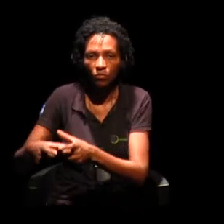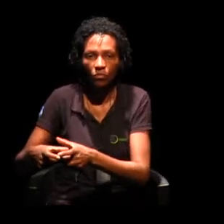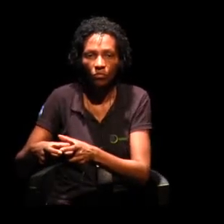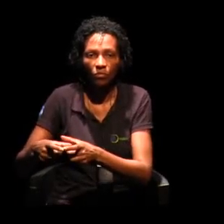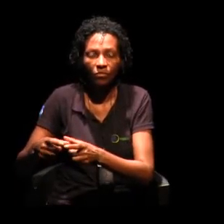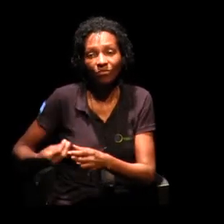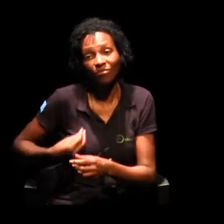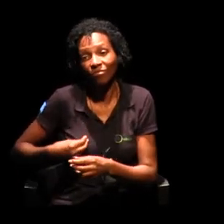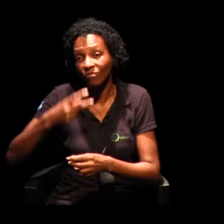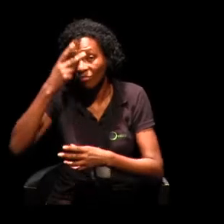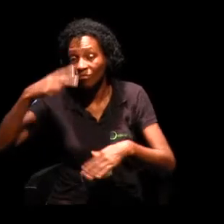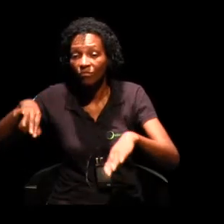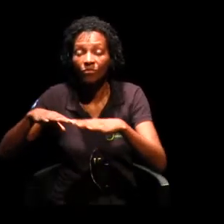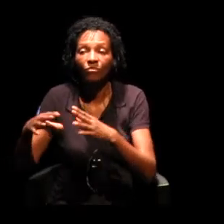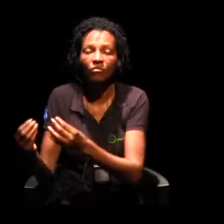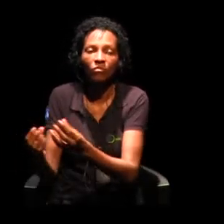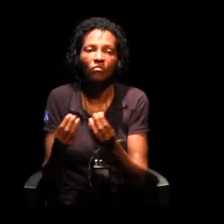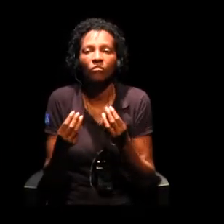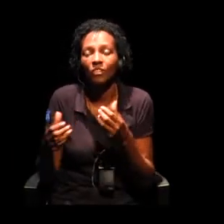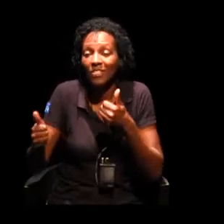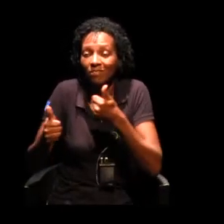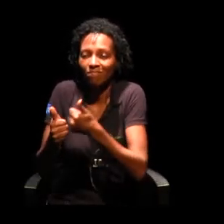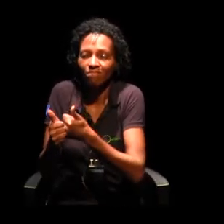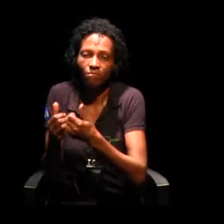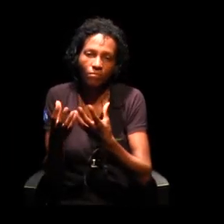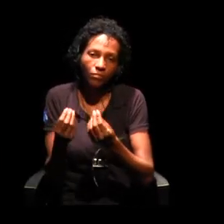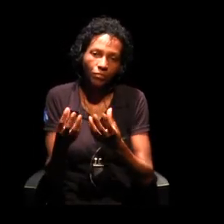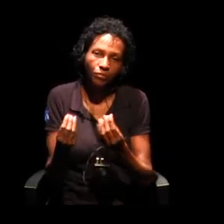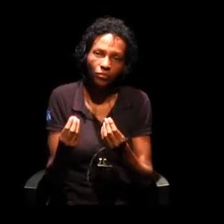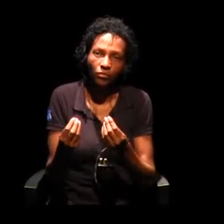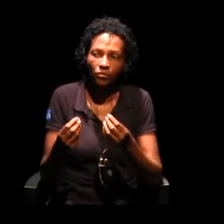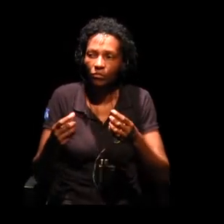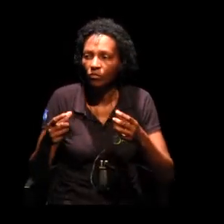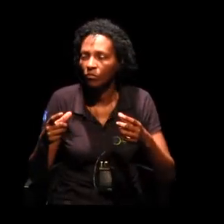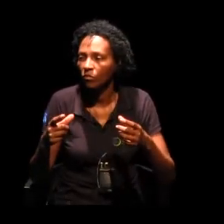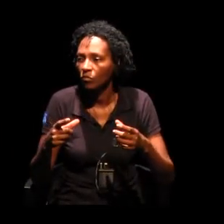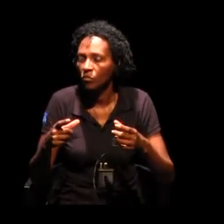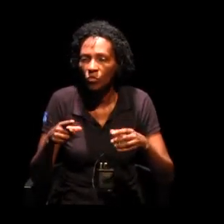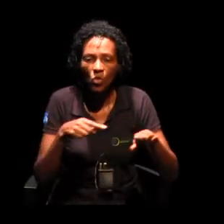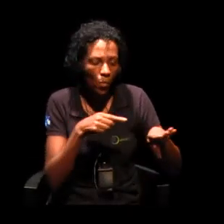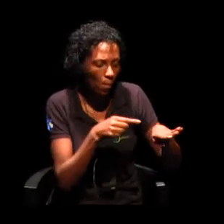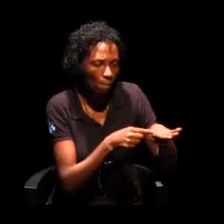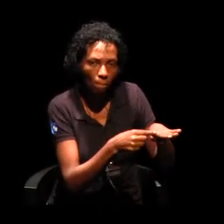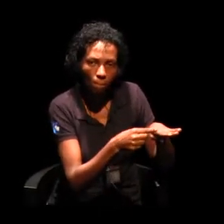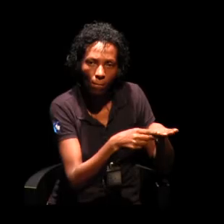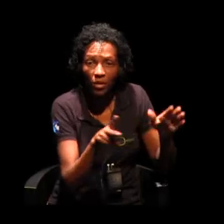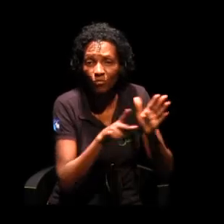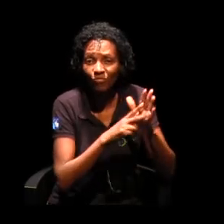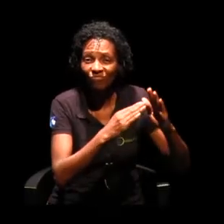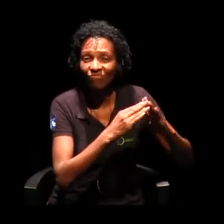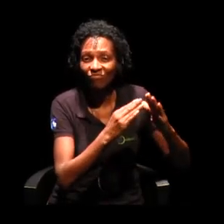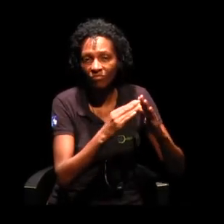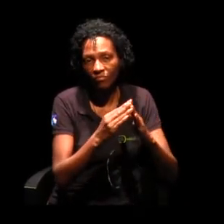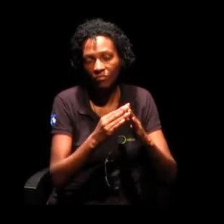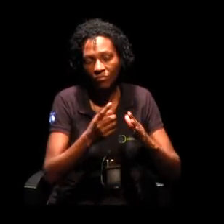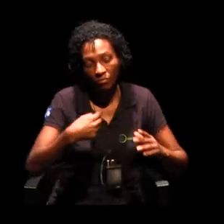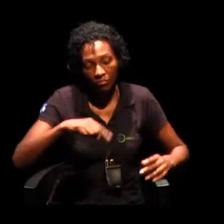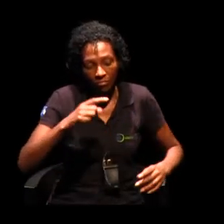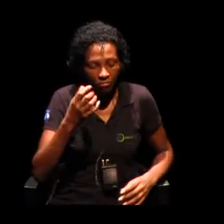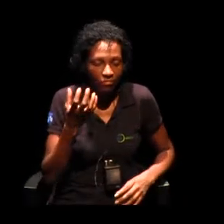muito grande próximo a lugares habitados. Era muito próximo de um